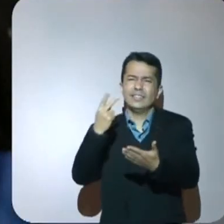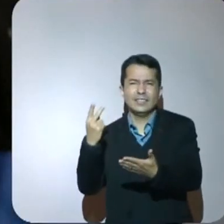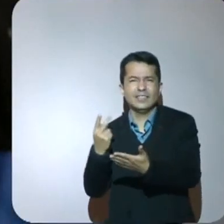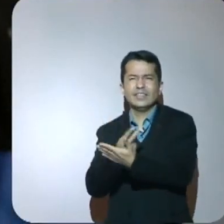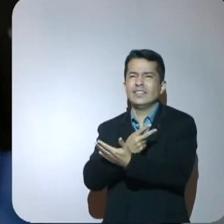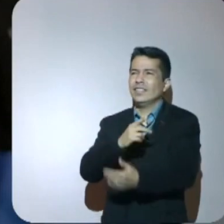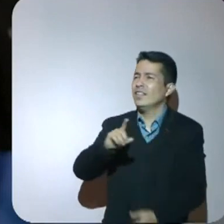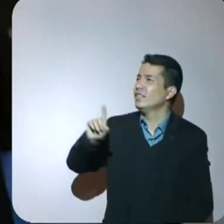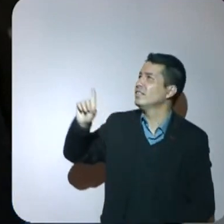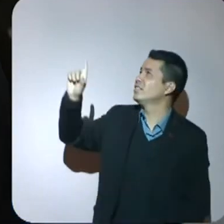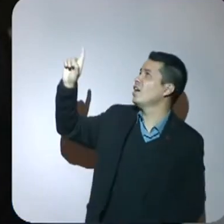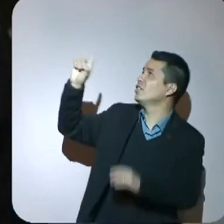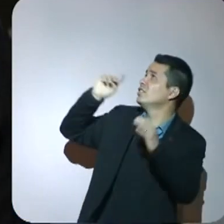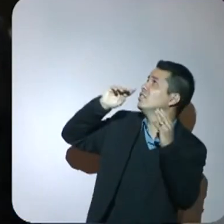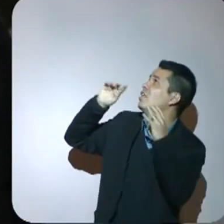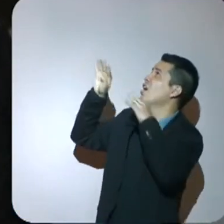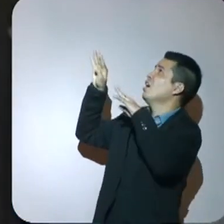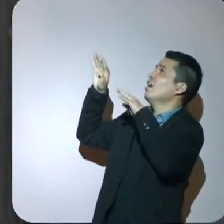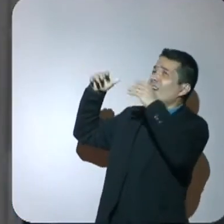falharás.